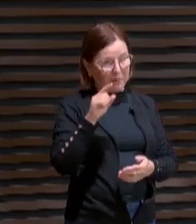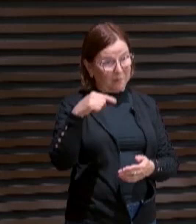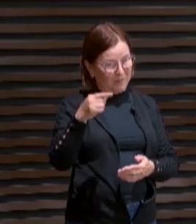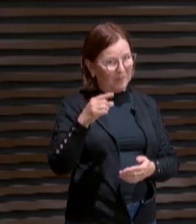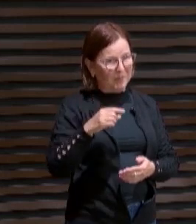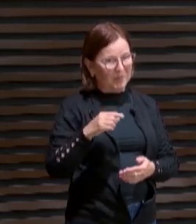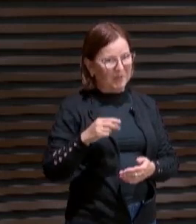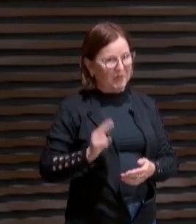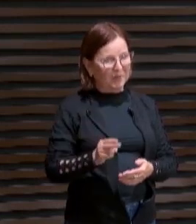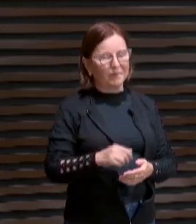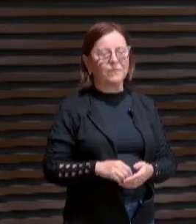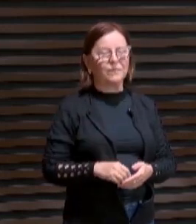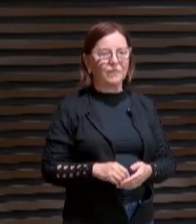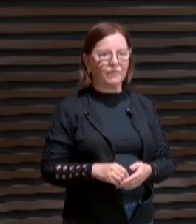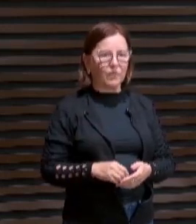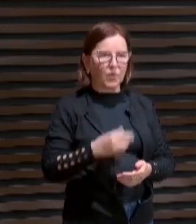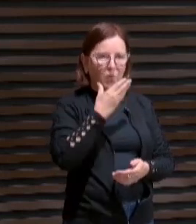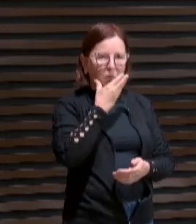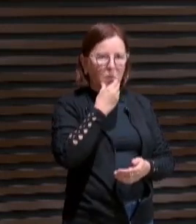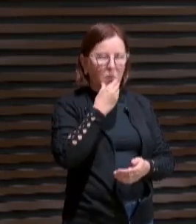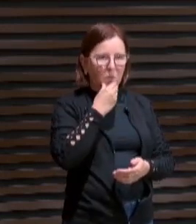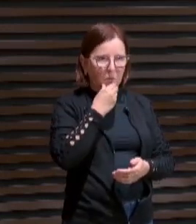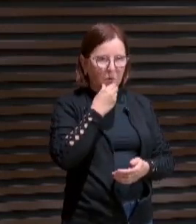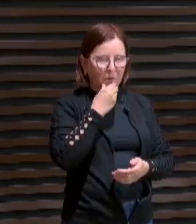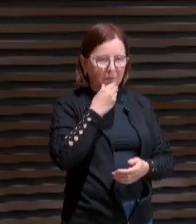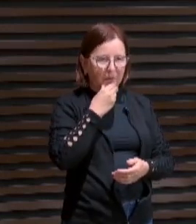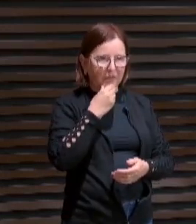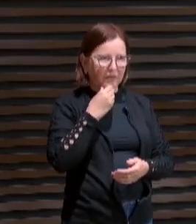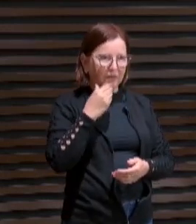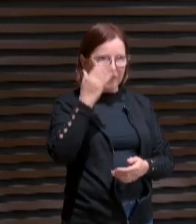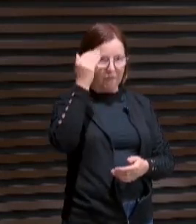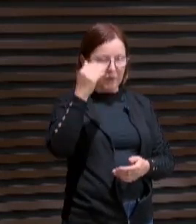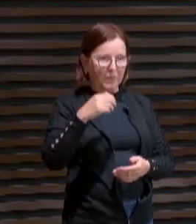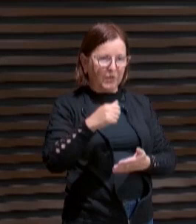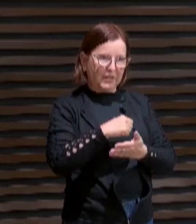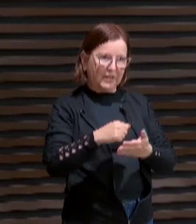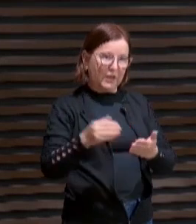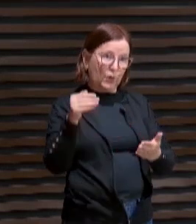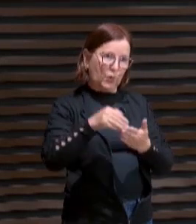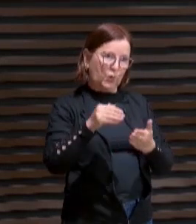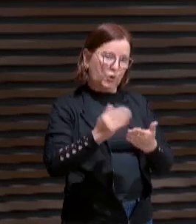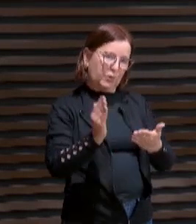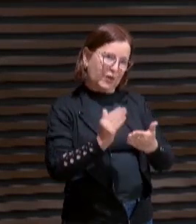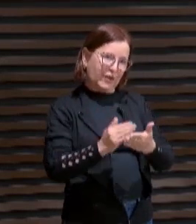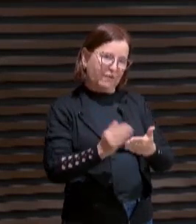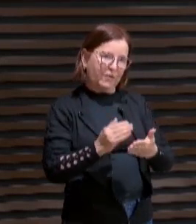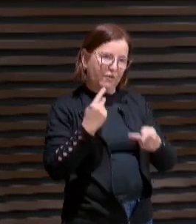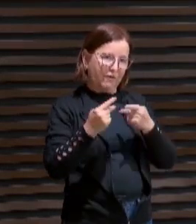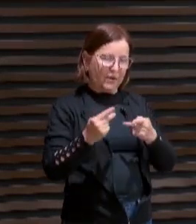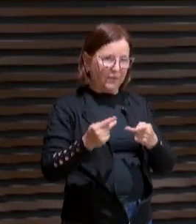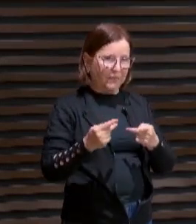Nietzsche escreve o seu último livro com o nome Esse